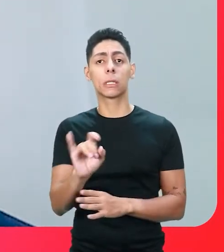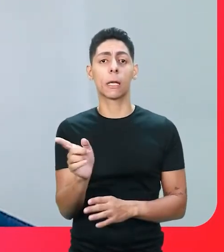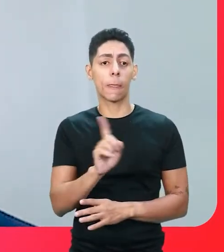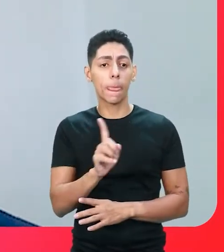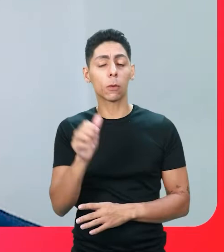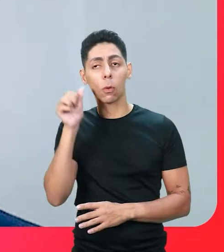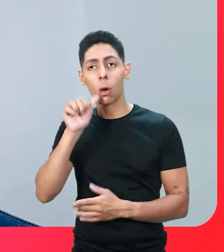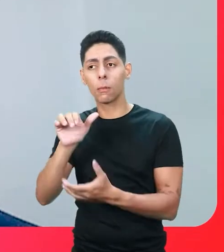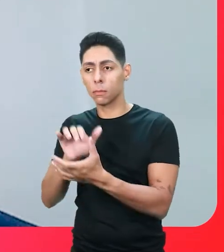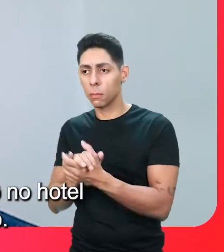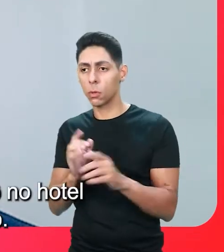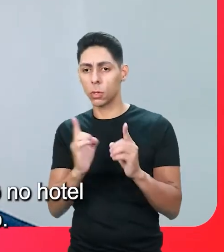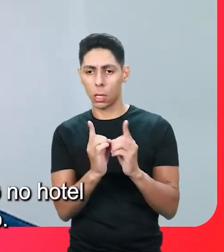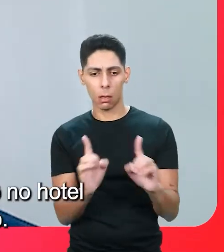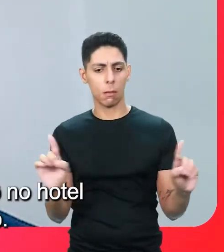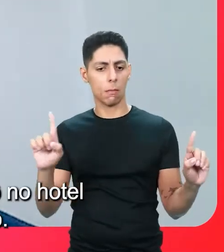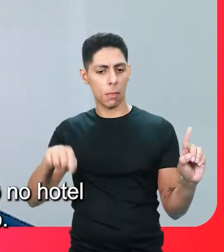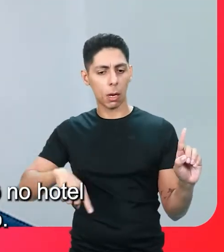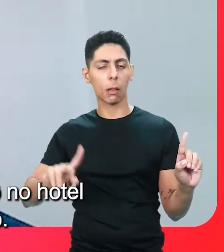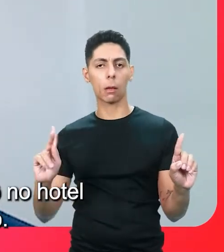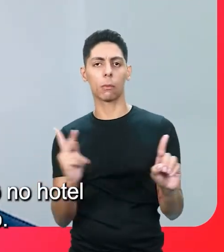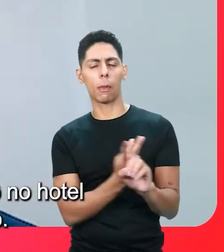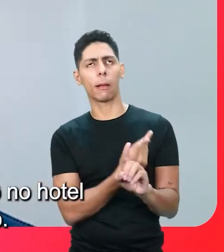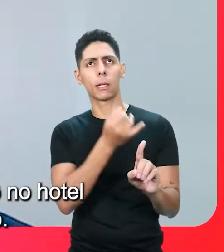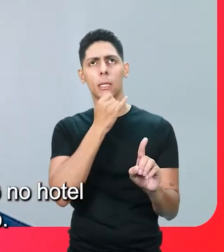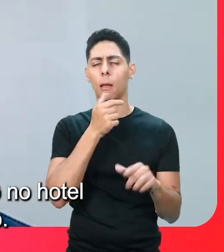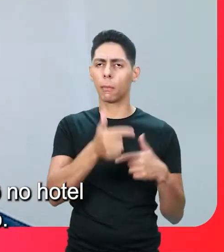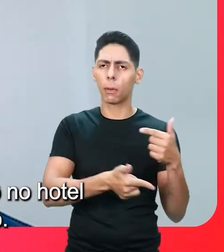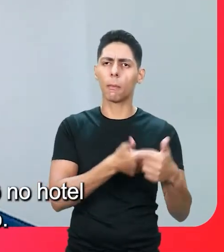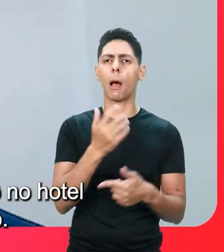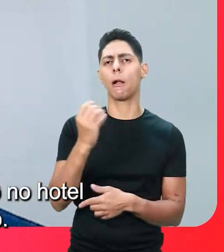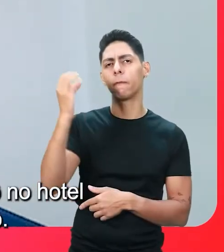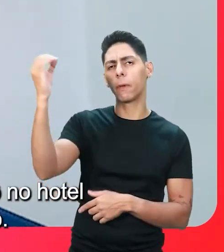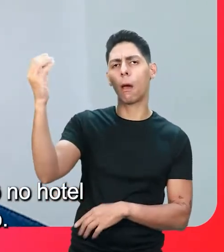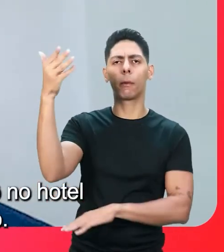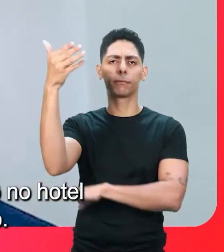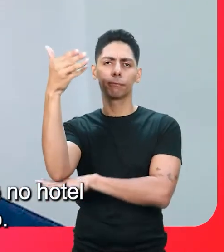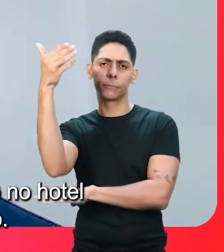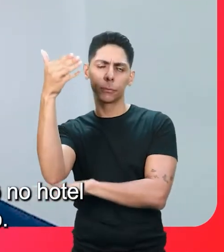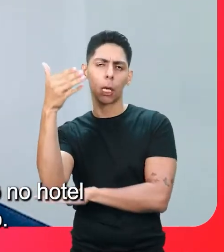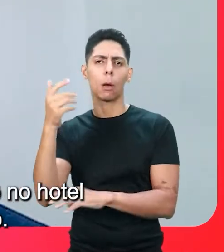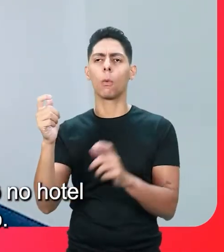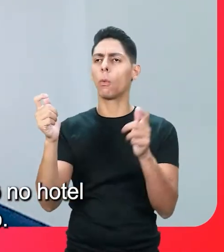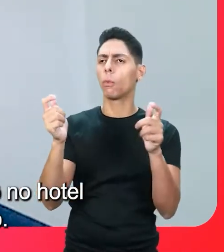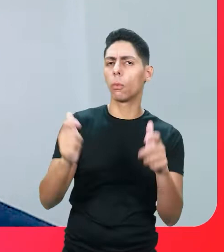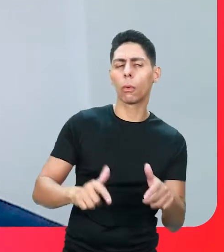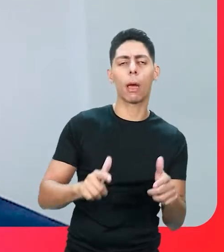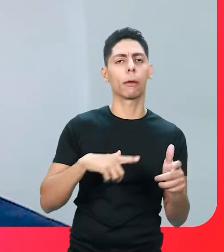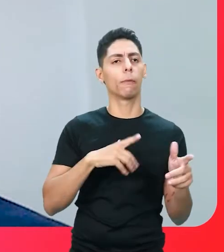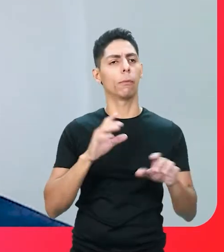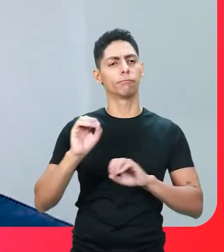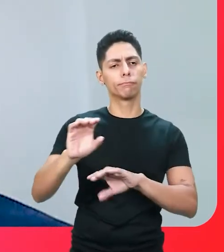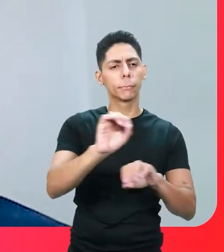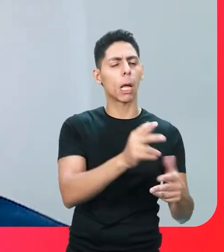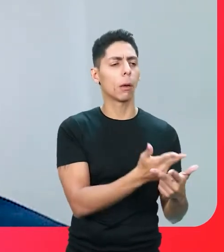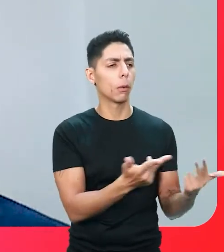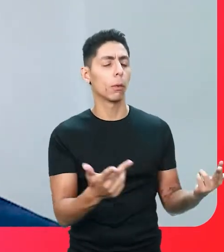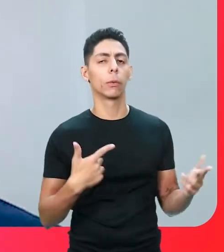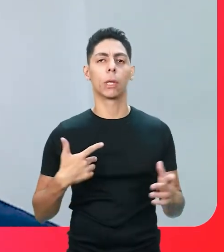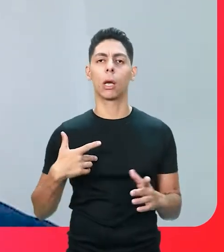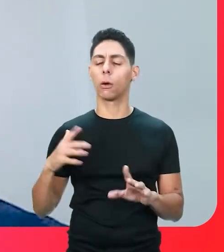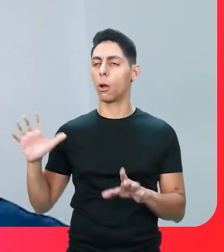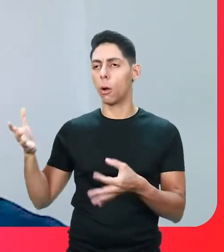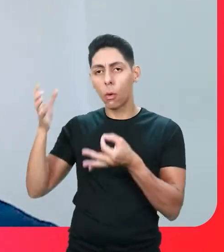não estou com a Lu, se, por exemplo, quando tem uma viagem, estou num hotel, ou num lugar que eu vou dar um treinamento, eu boto o rádio bem